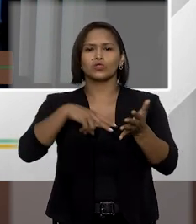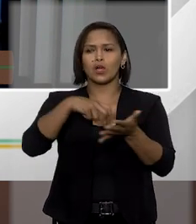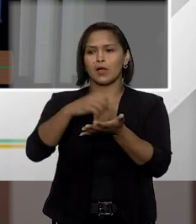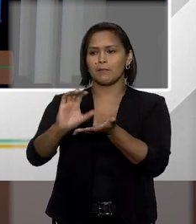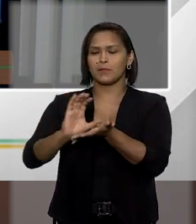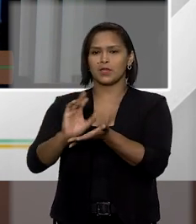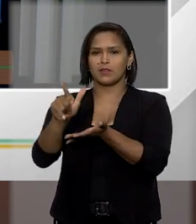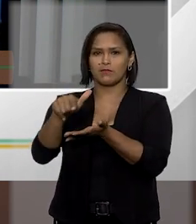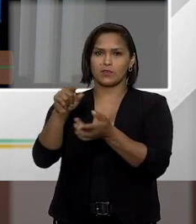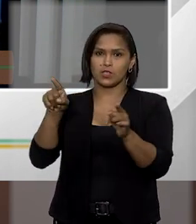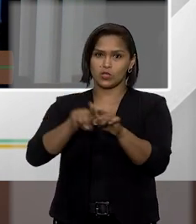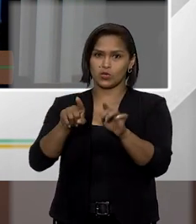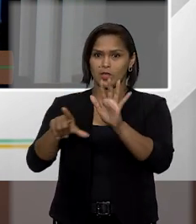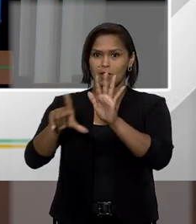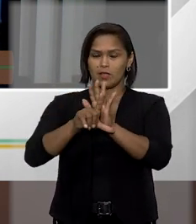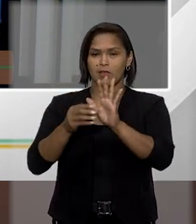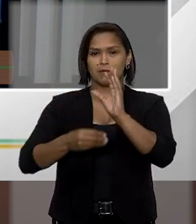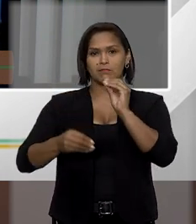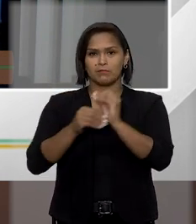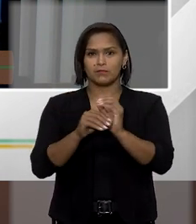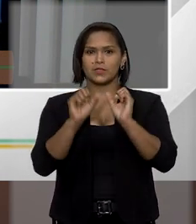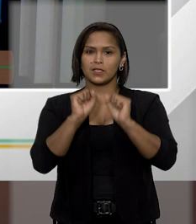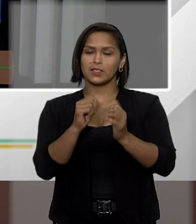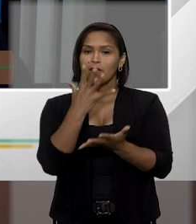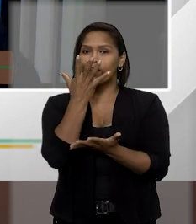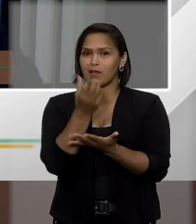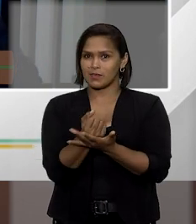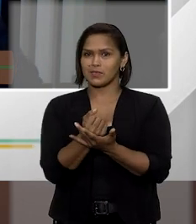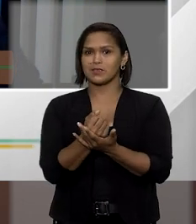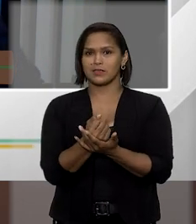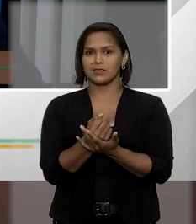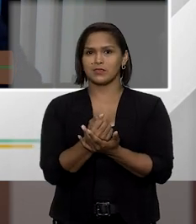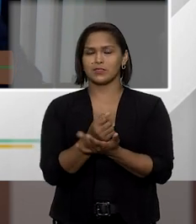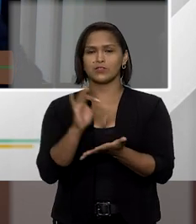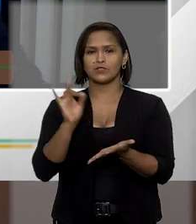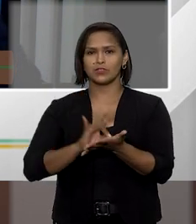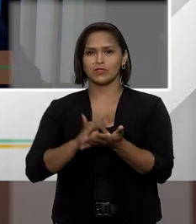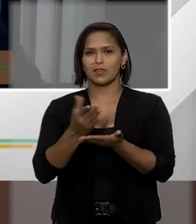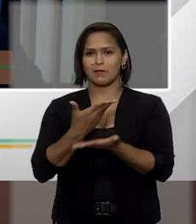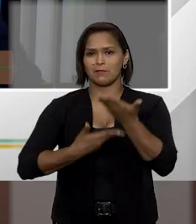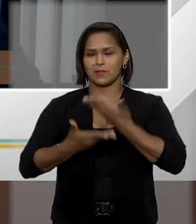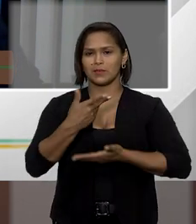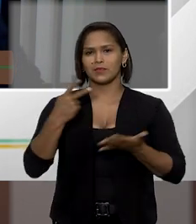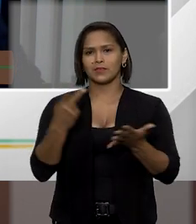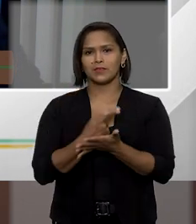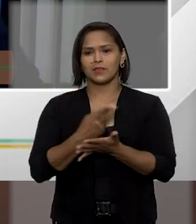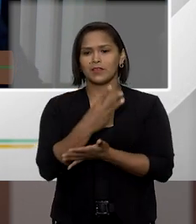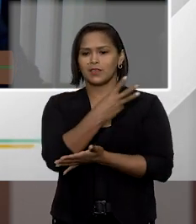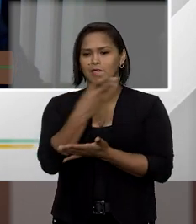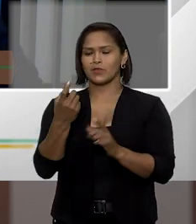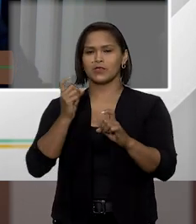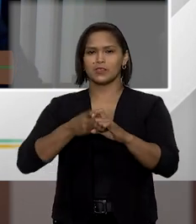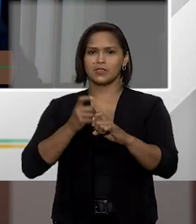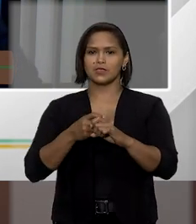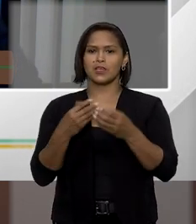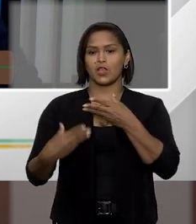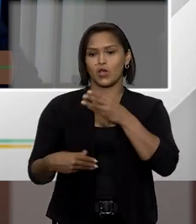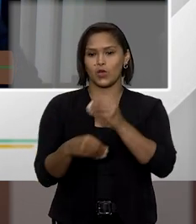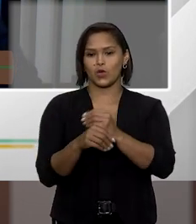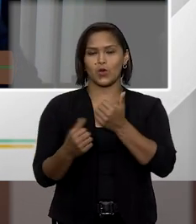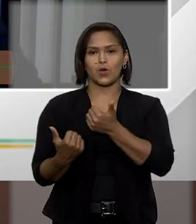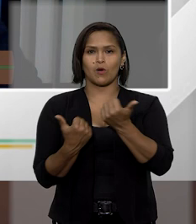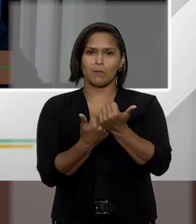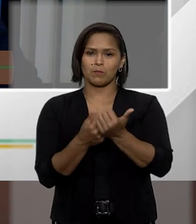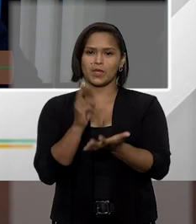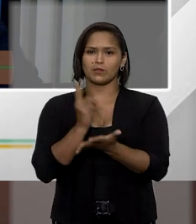de benefício sancionador, e que ela admita a sua participação no ilícito, que é o terceiro inciso, e coopere plena